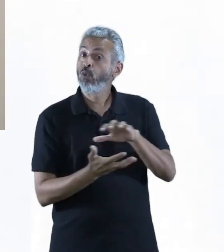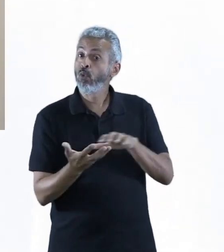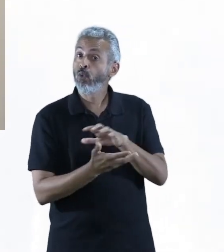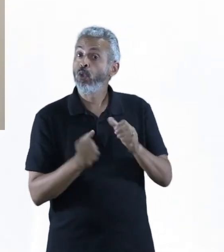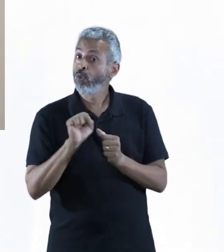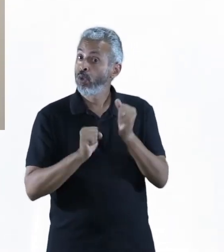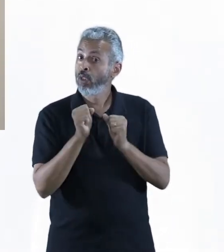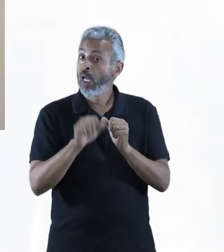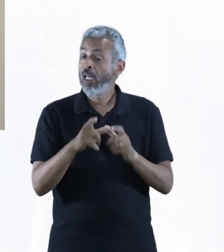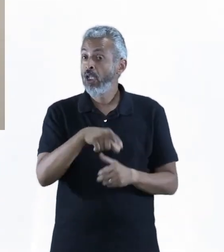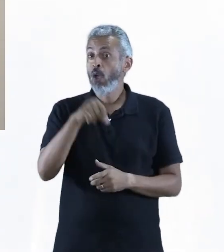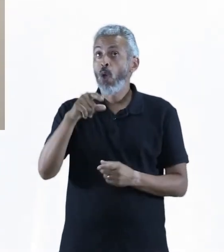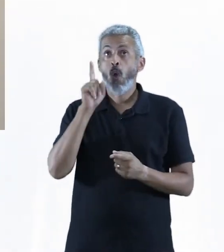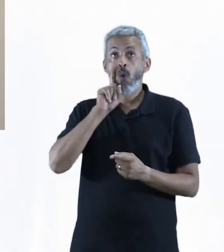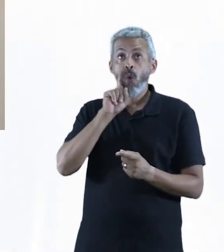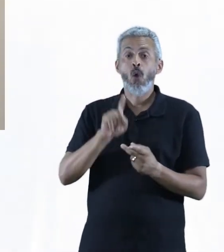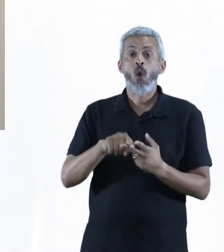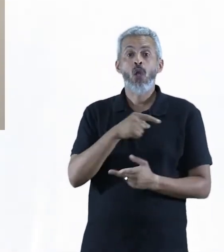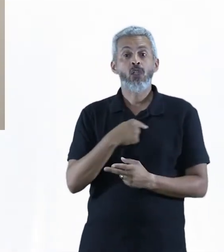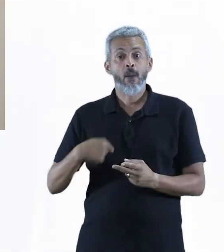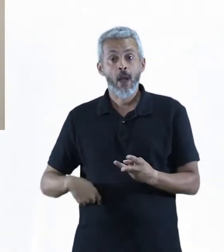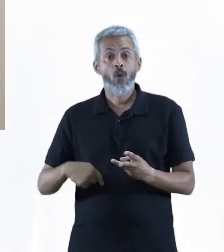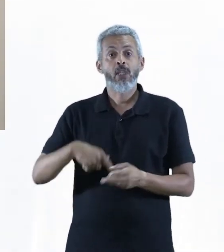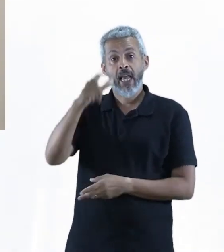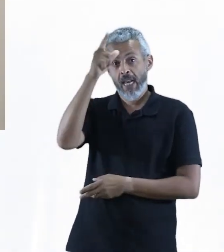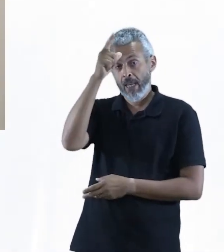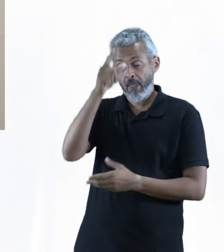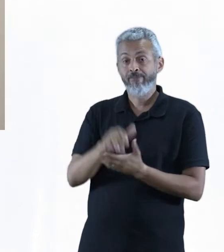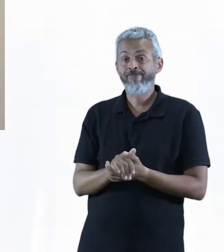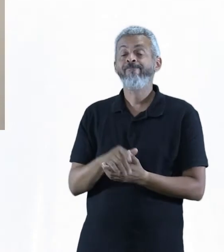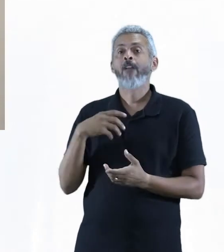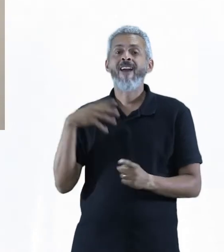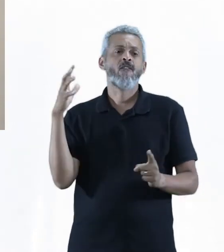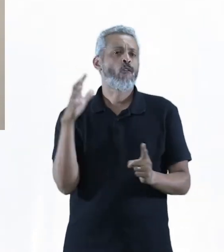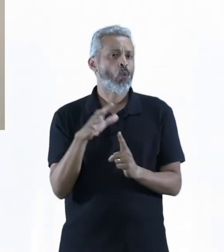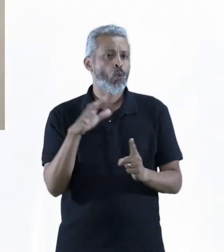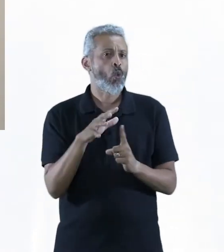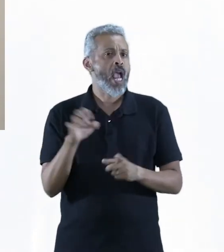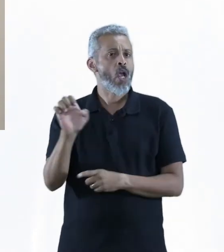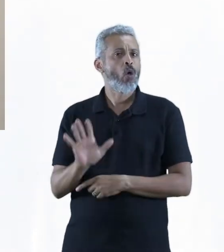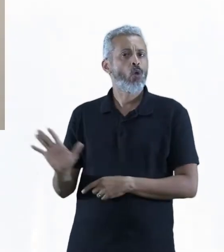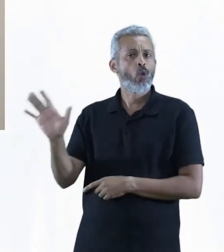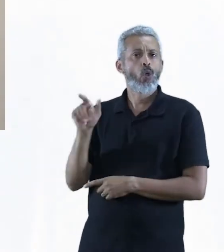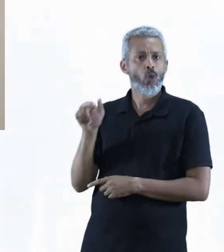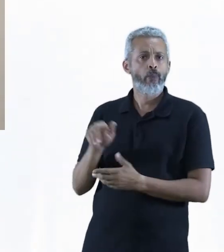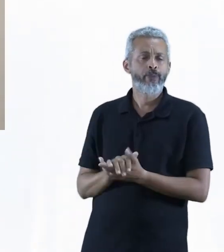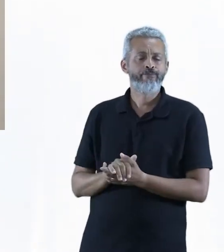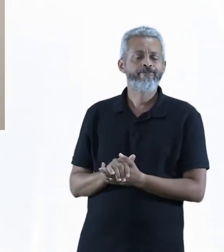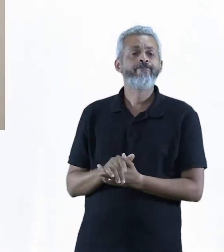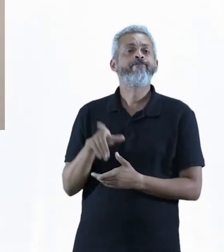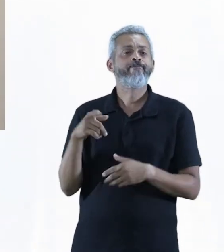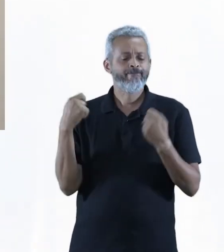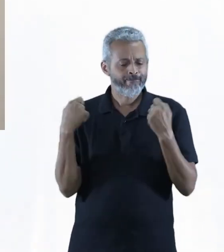que tem como destaque Estados Unidos, Japão e Alemanha, também impactou bastante a Europa. Por